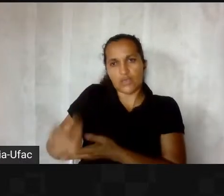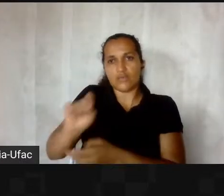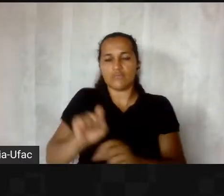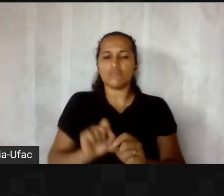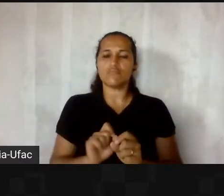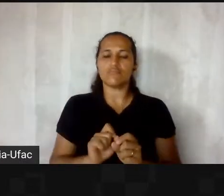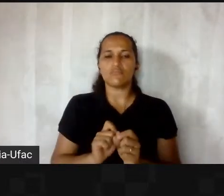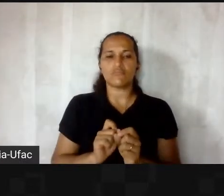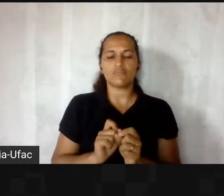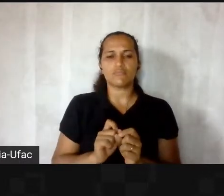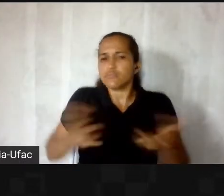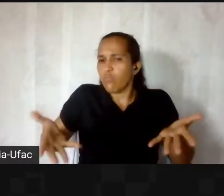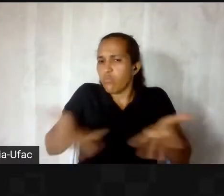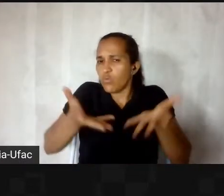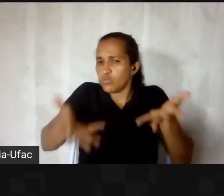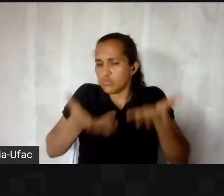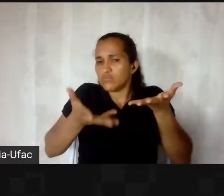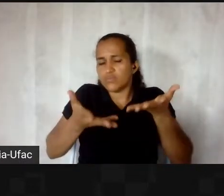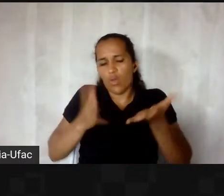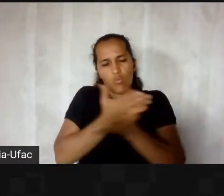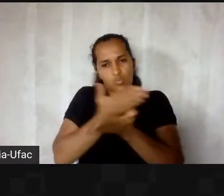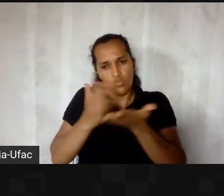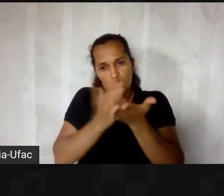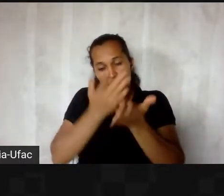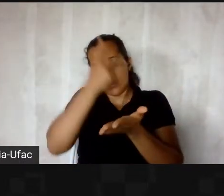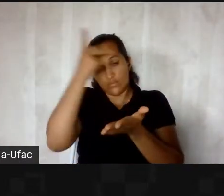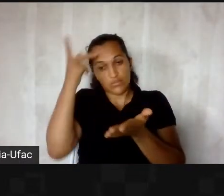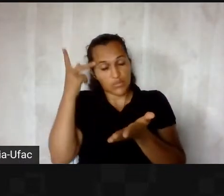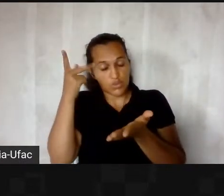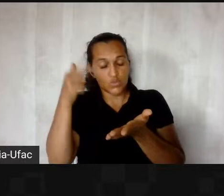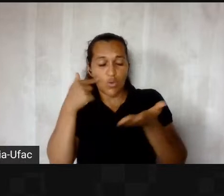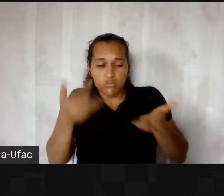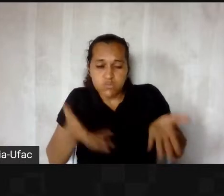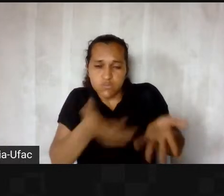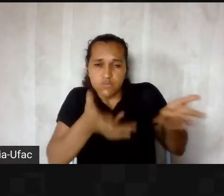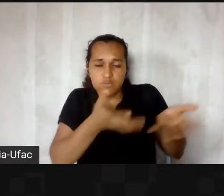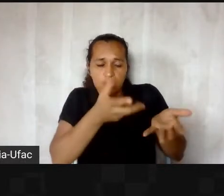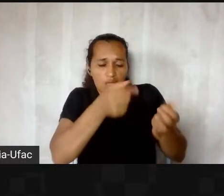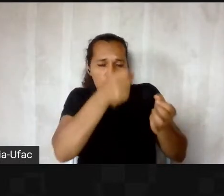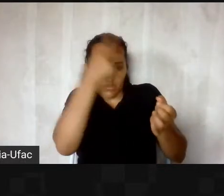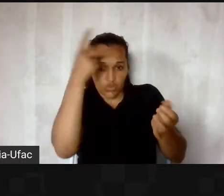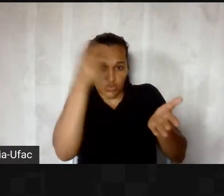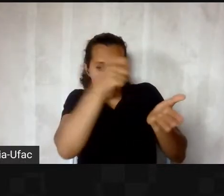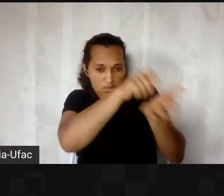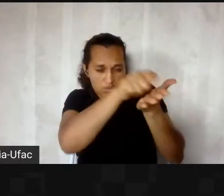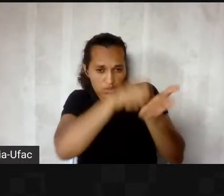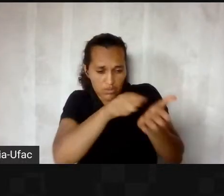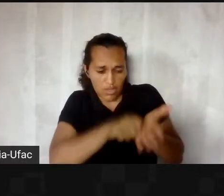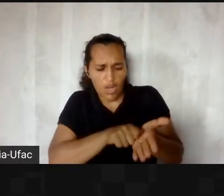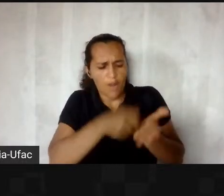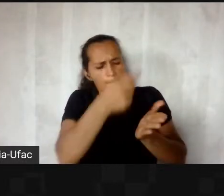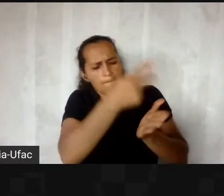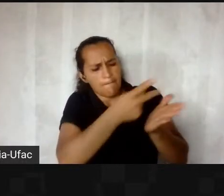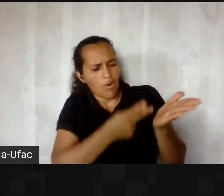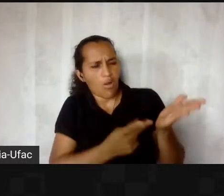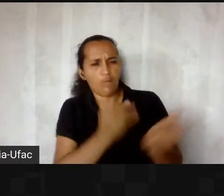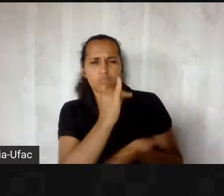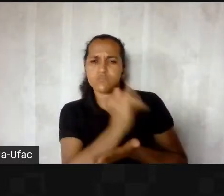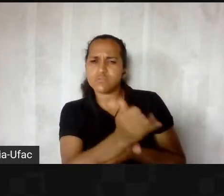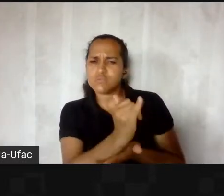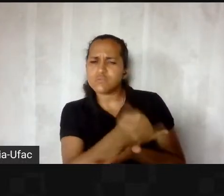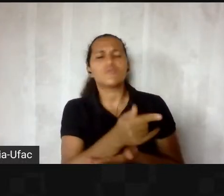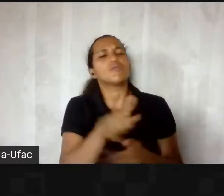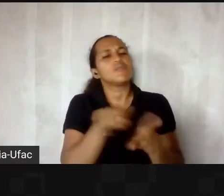algumas pessoas a escreverem contos e poemas e a